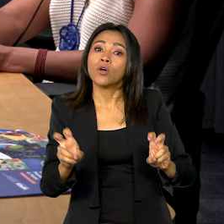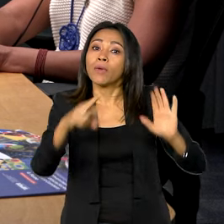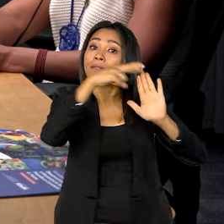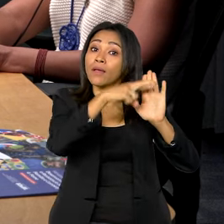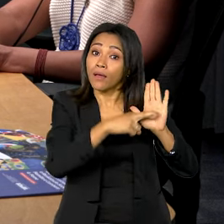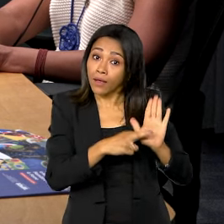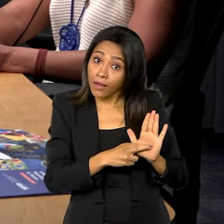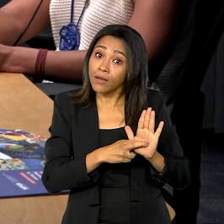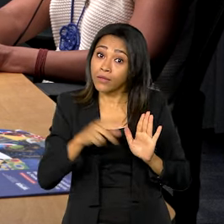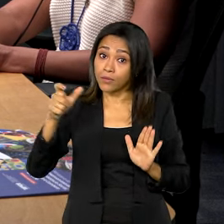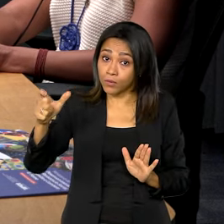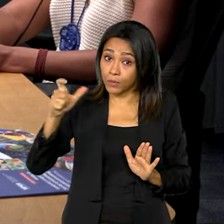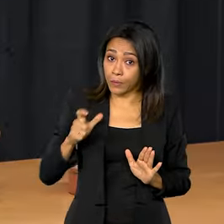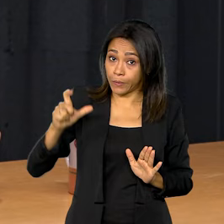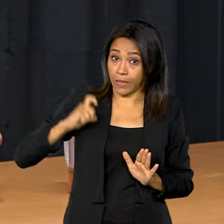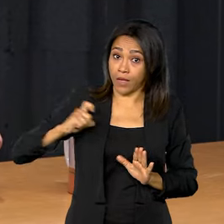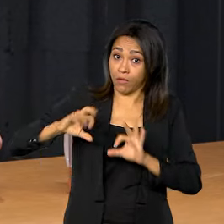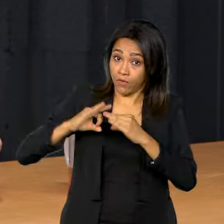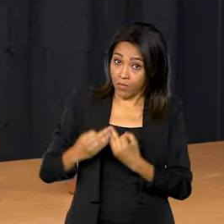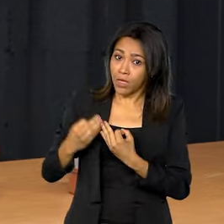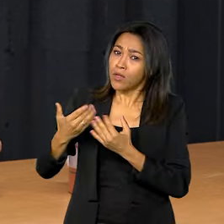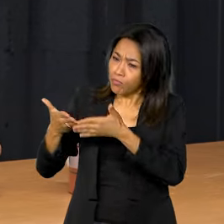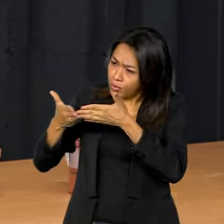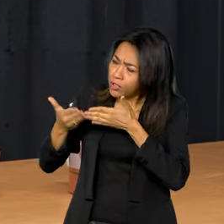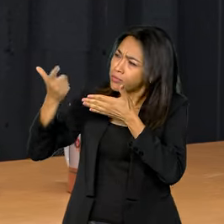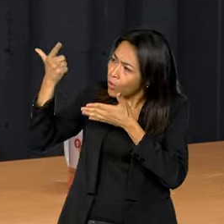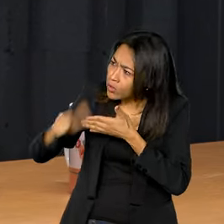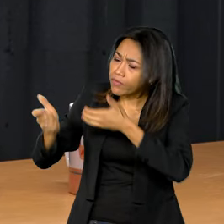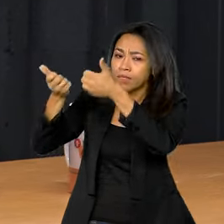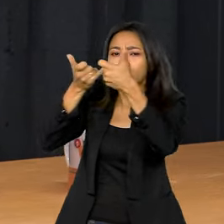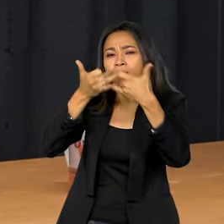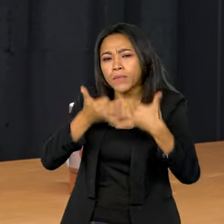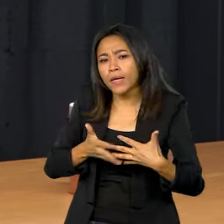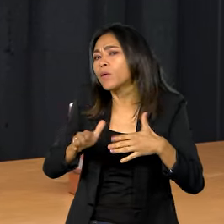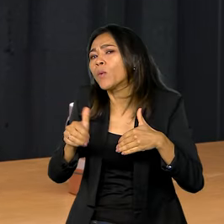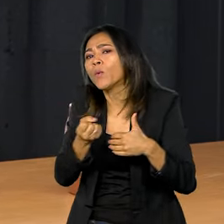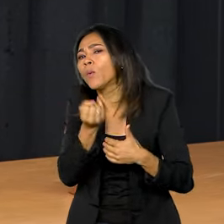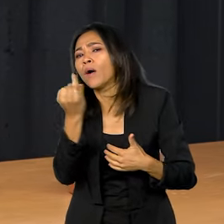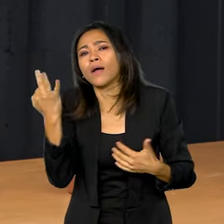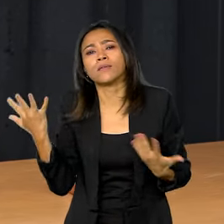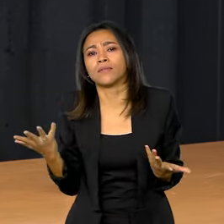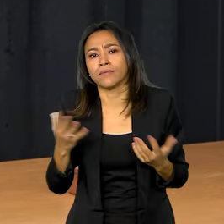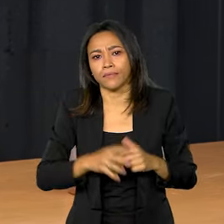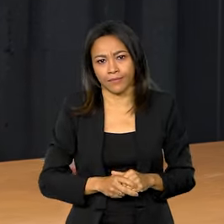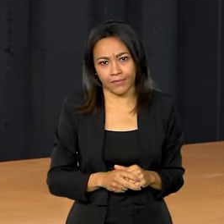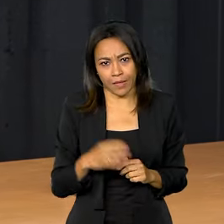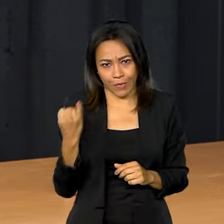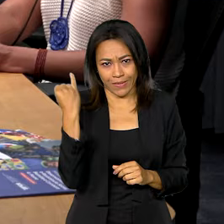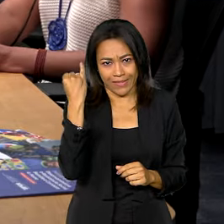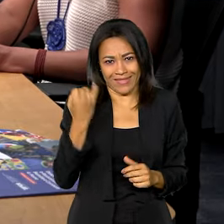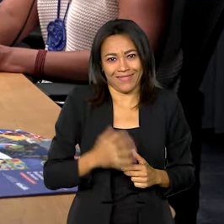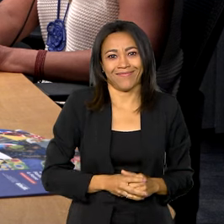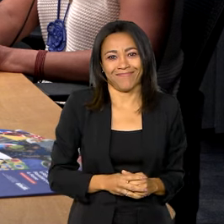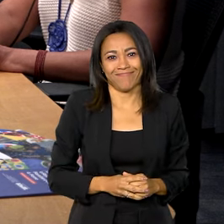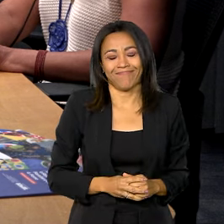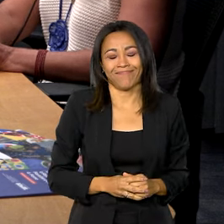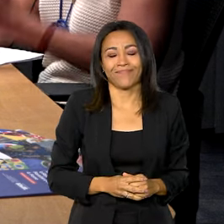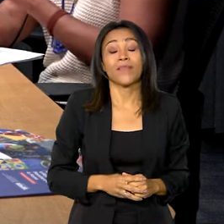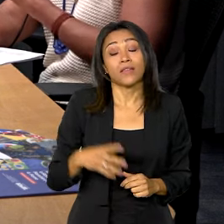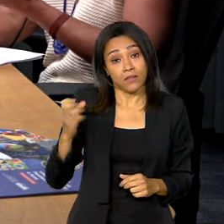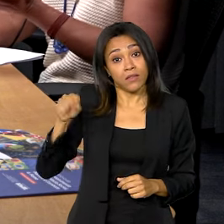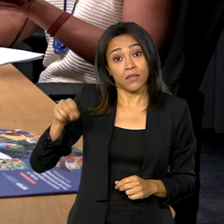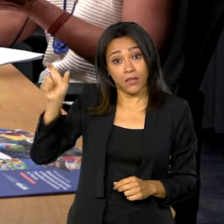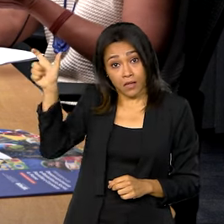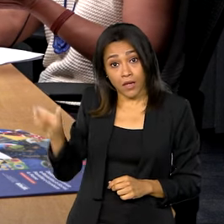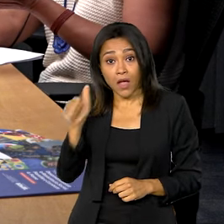Família mas vou pedir para senhora reforçar e ainda falar sobre a importância dessas condicionalidades então eh a